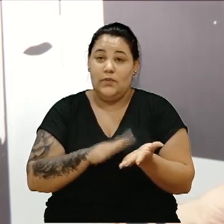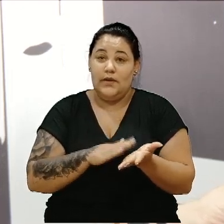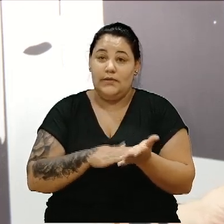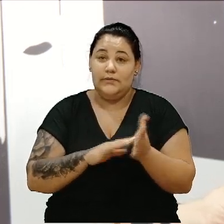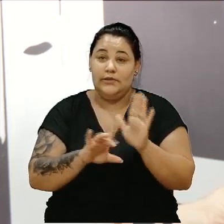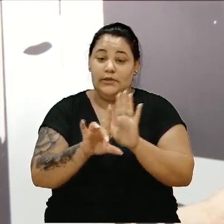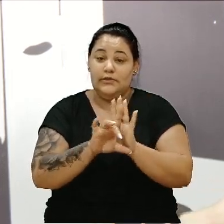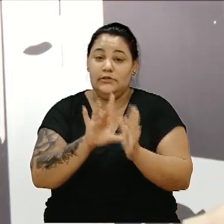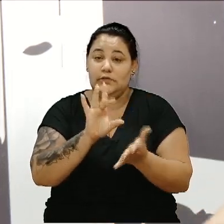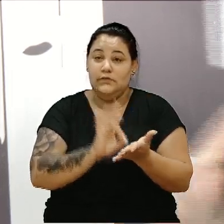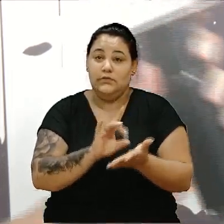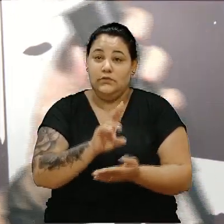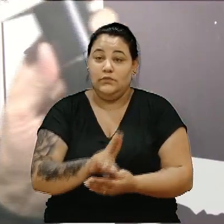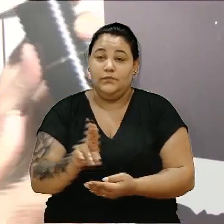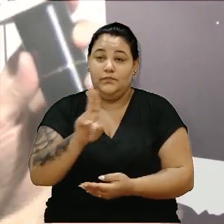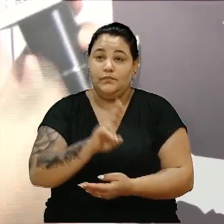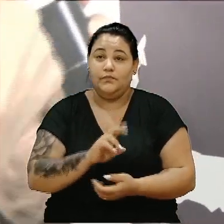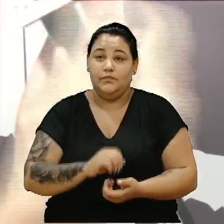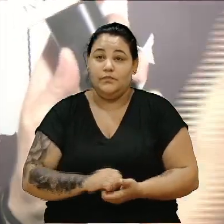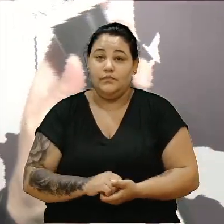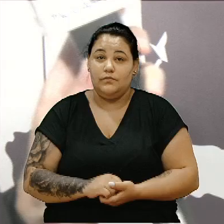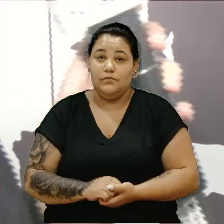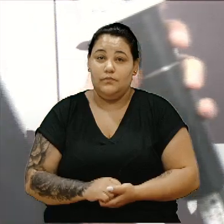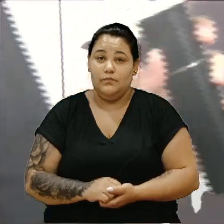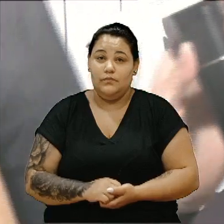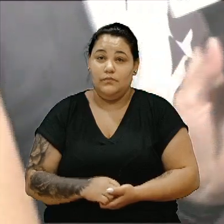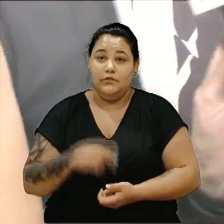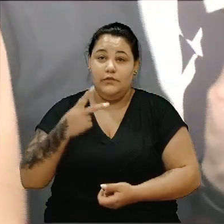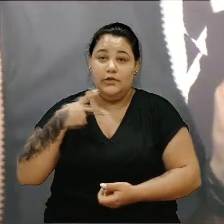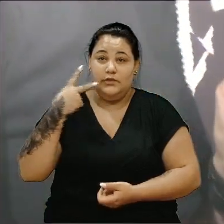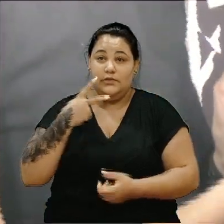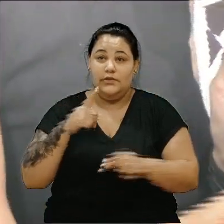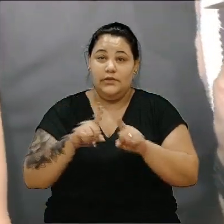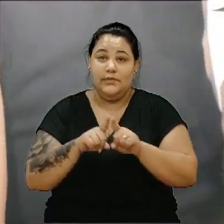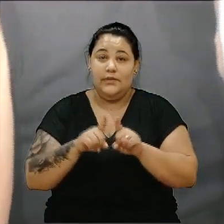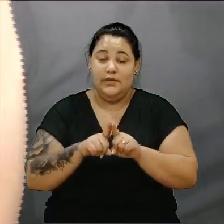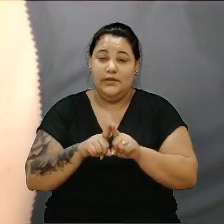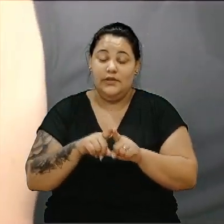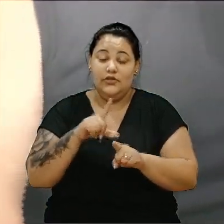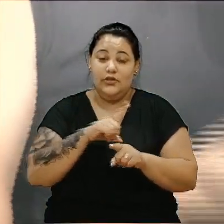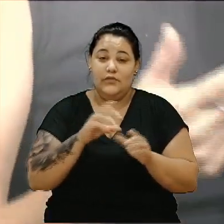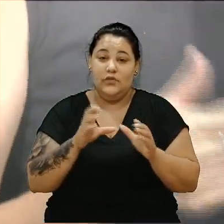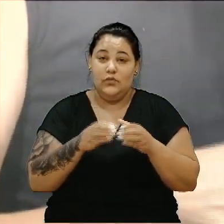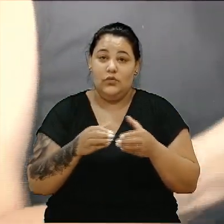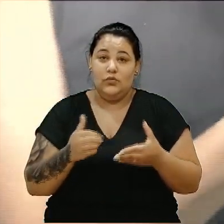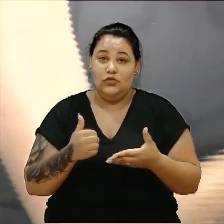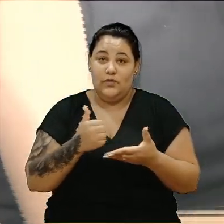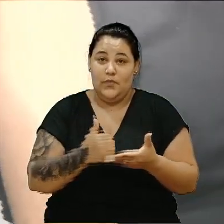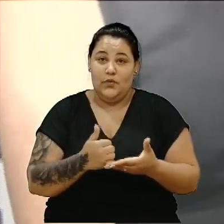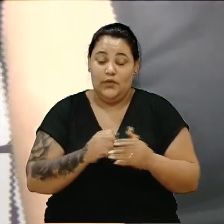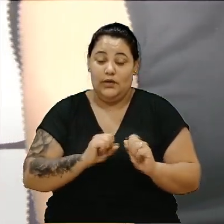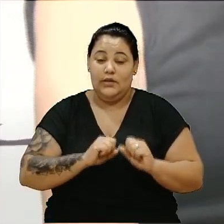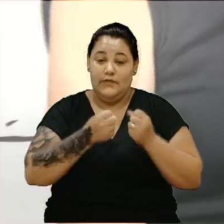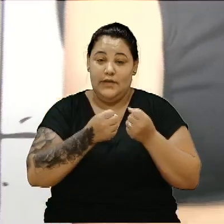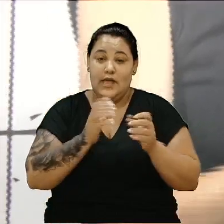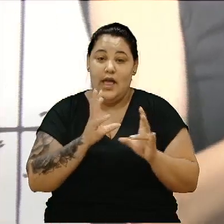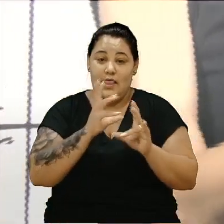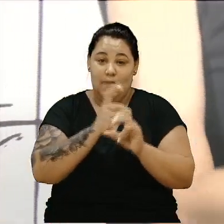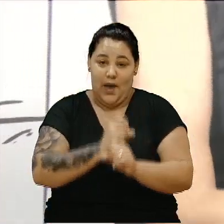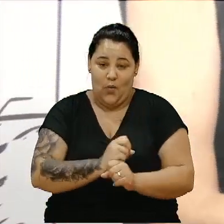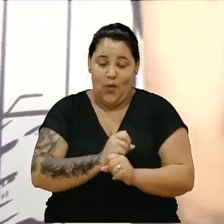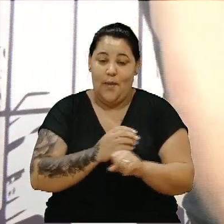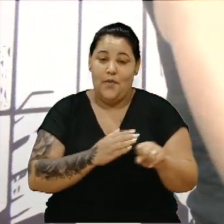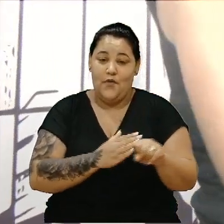sanção seja aplicada. Vereadora, recentemente a gente teve a frente parlamentar aprovada aqui na